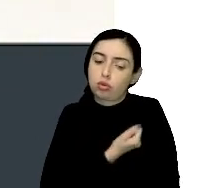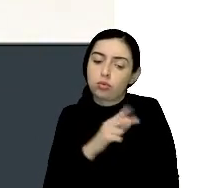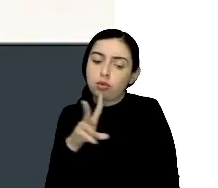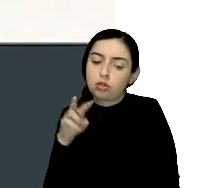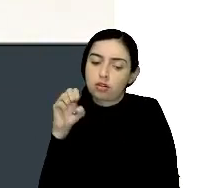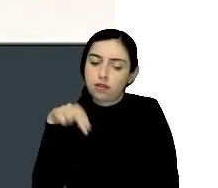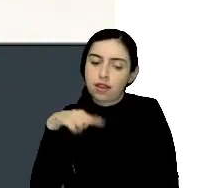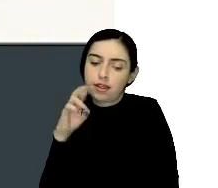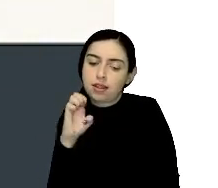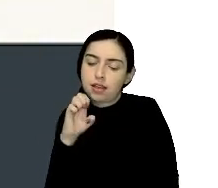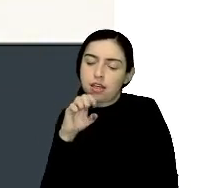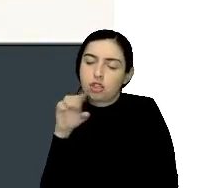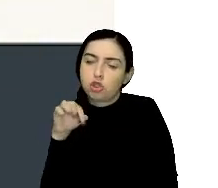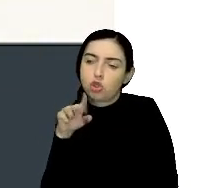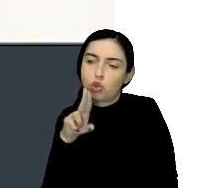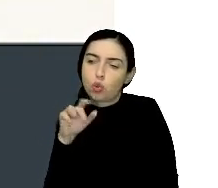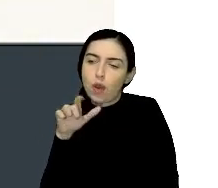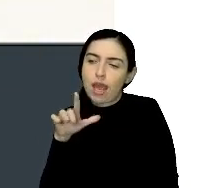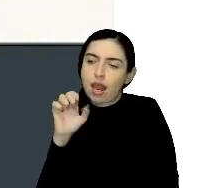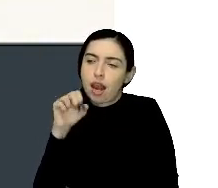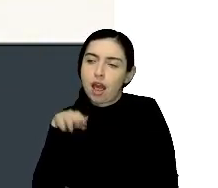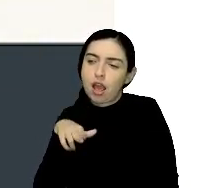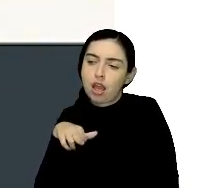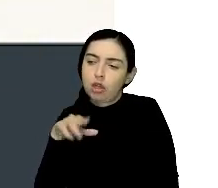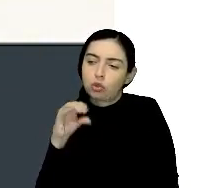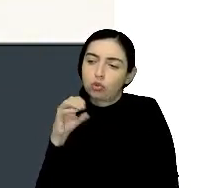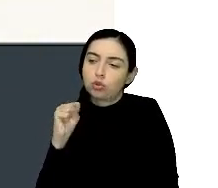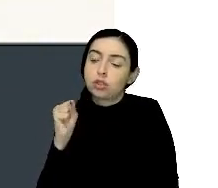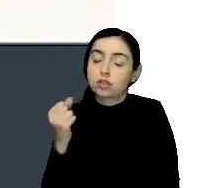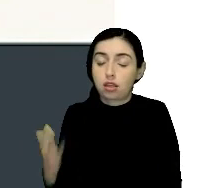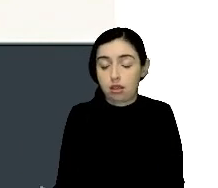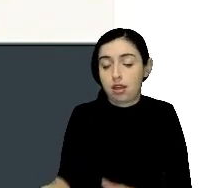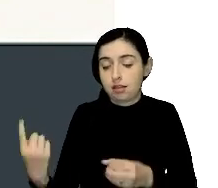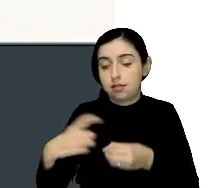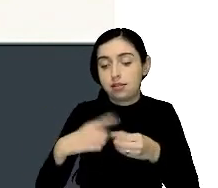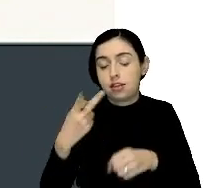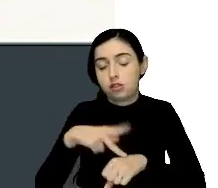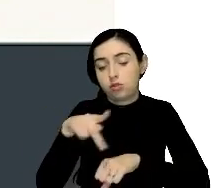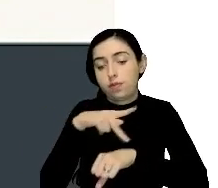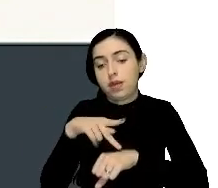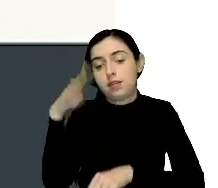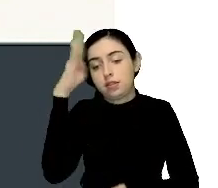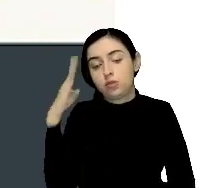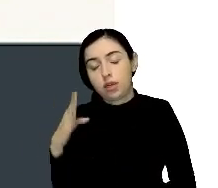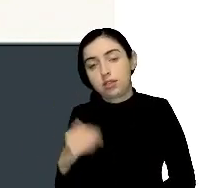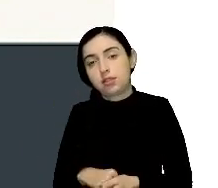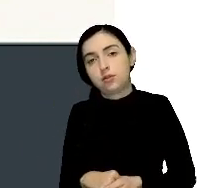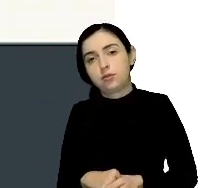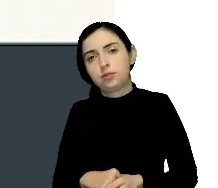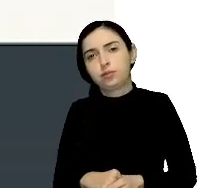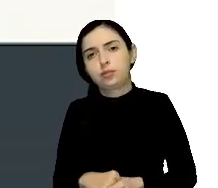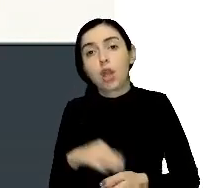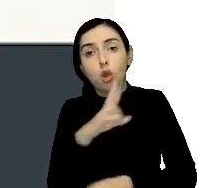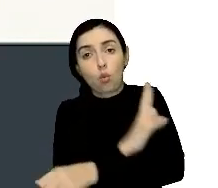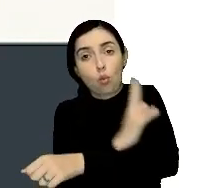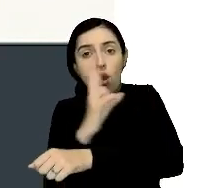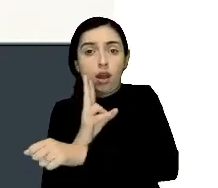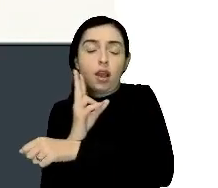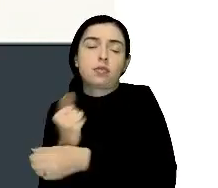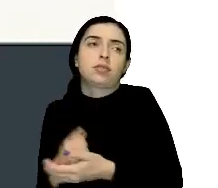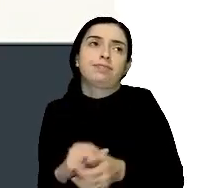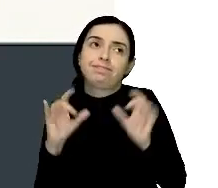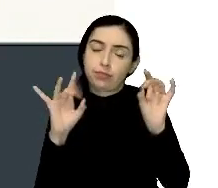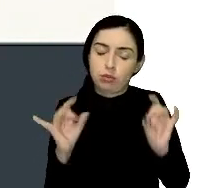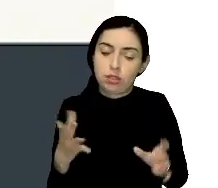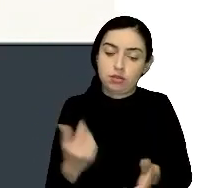ser um número muito grande por conta do percentual relativo em Roraima, né? Especificamente. Eu vou